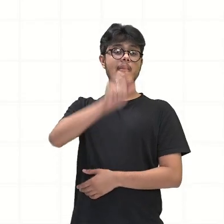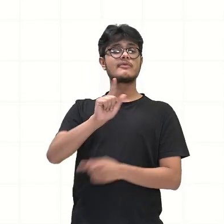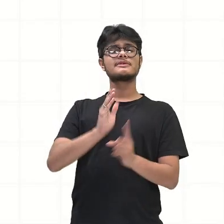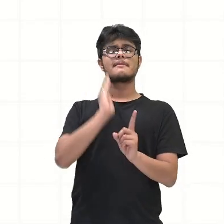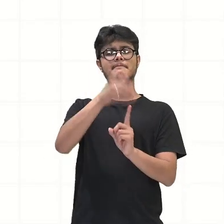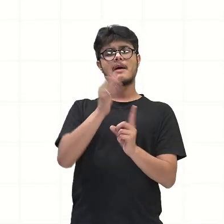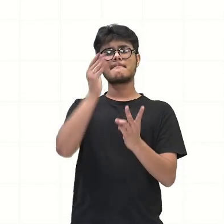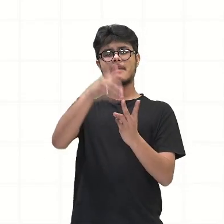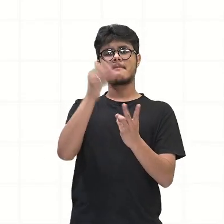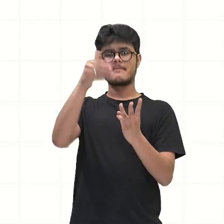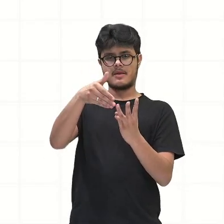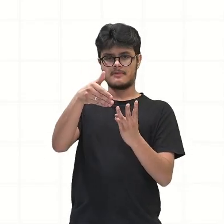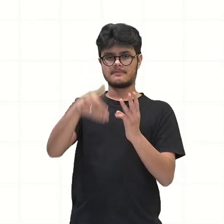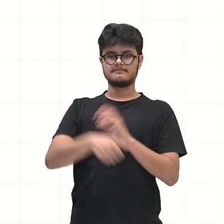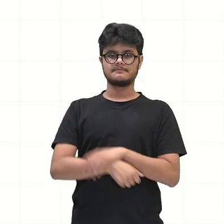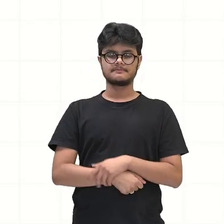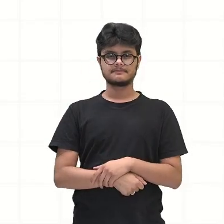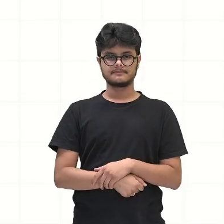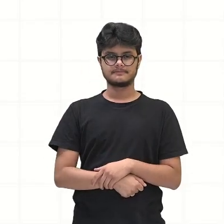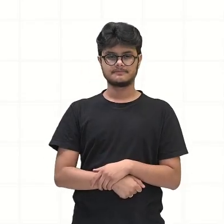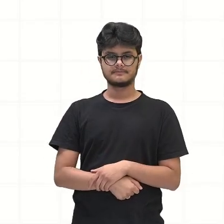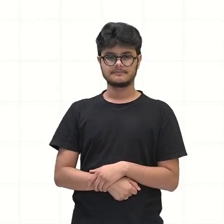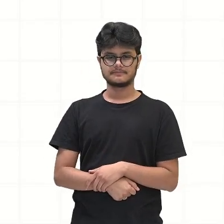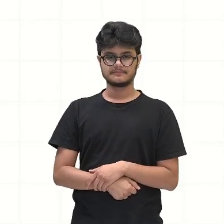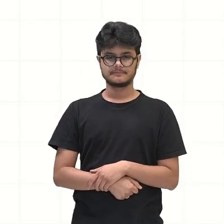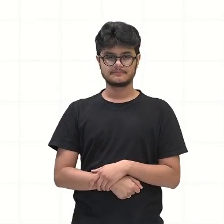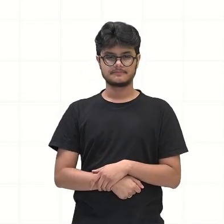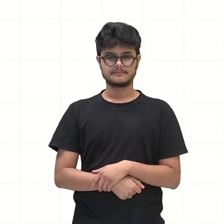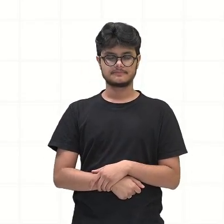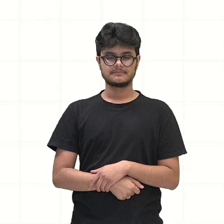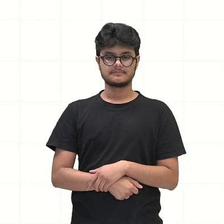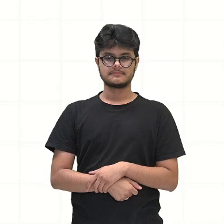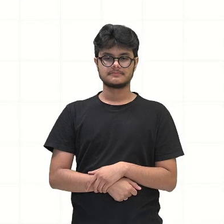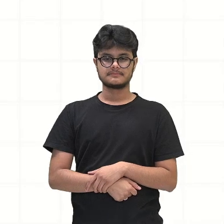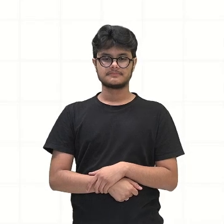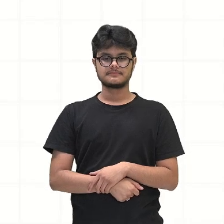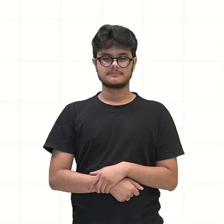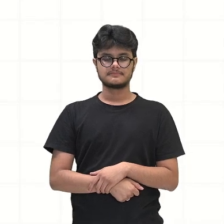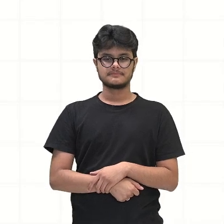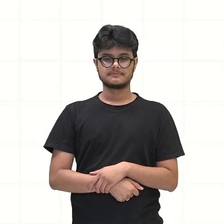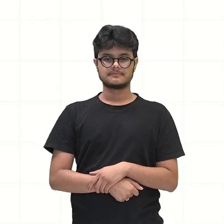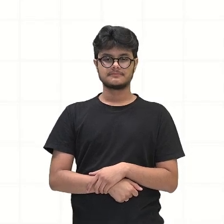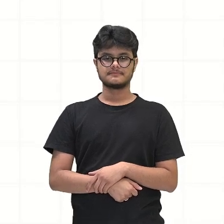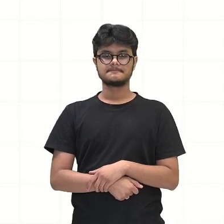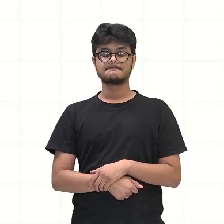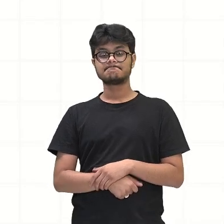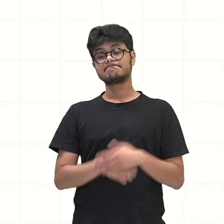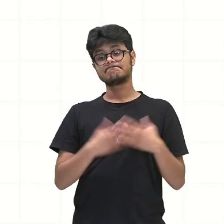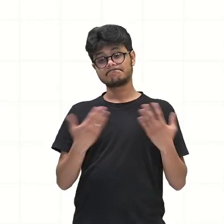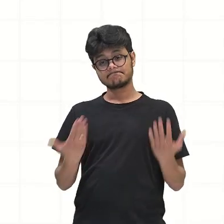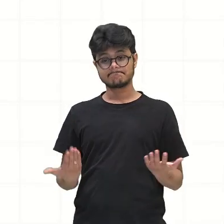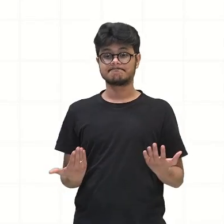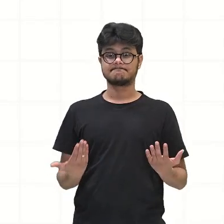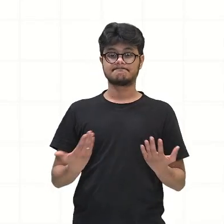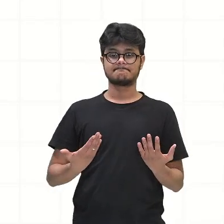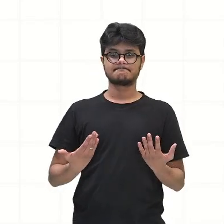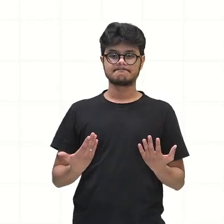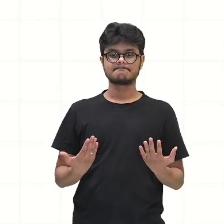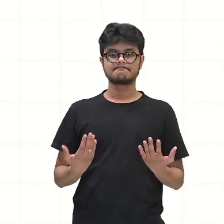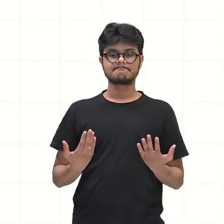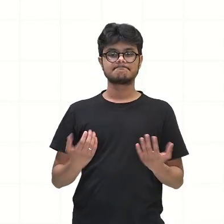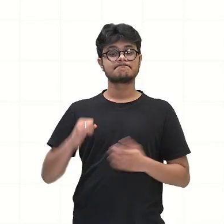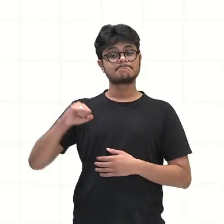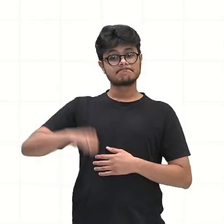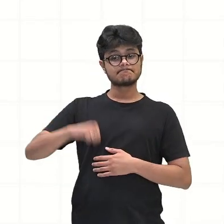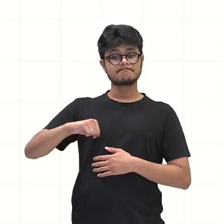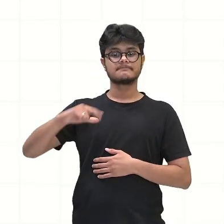dos possíveis resultados aí desse experimento aleatório. Né? Então, a gente também tem